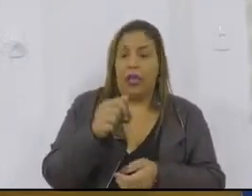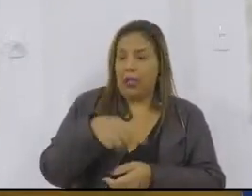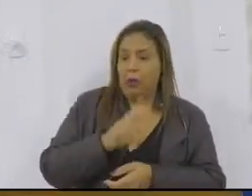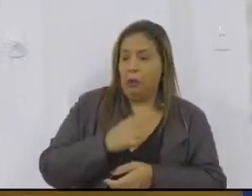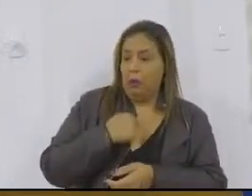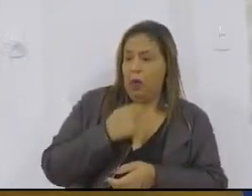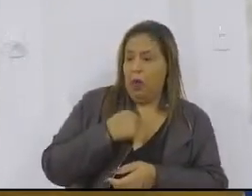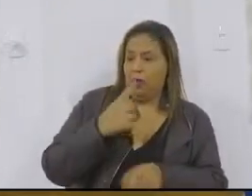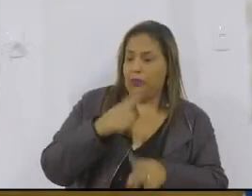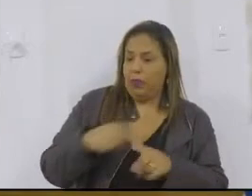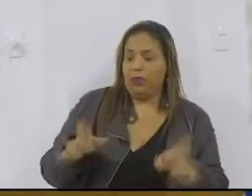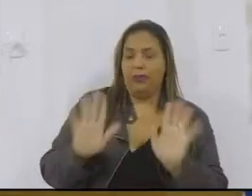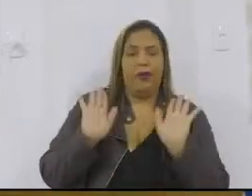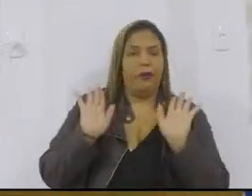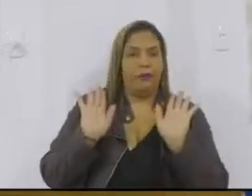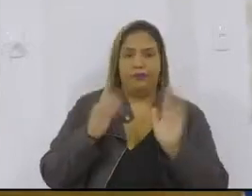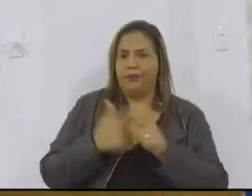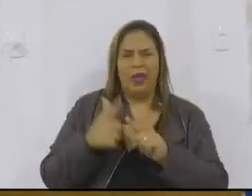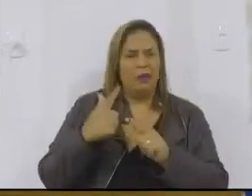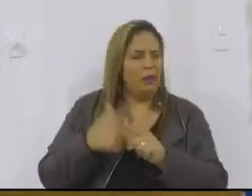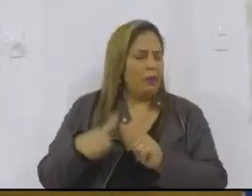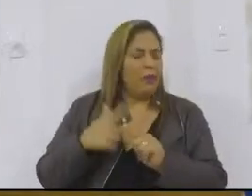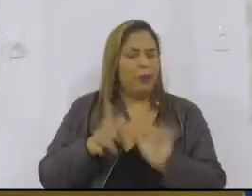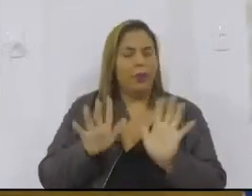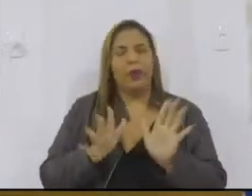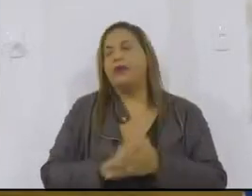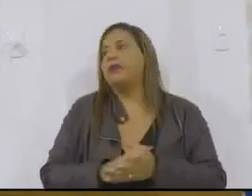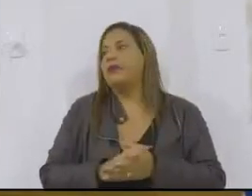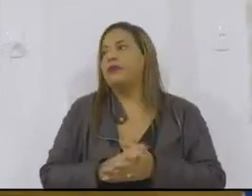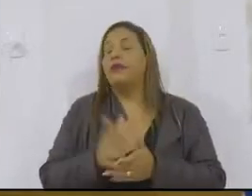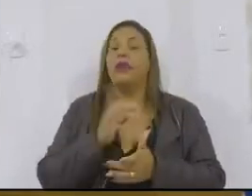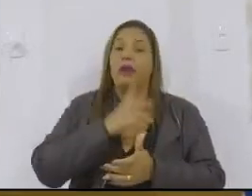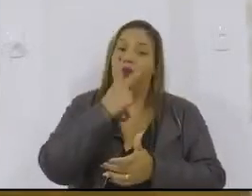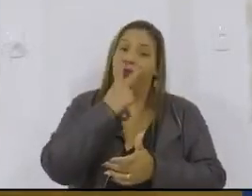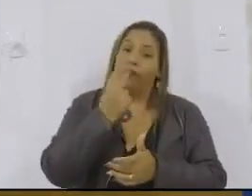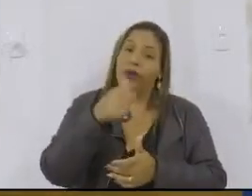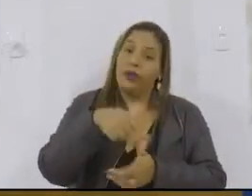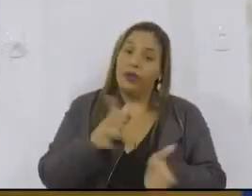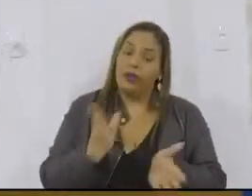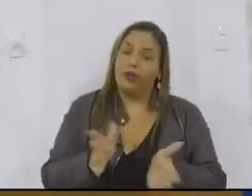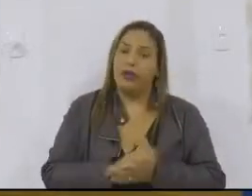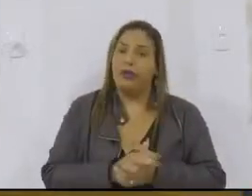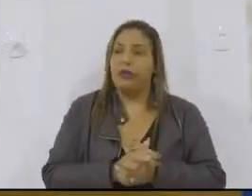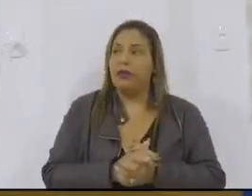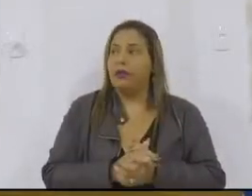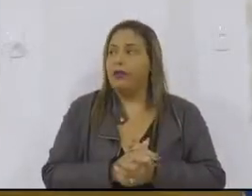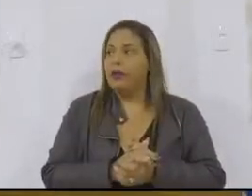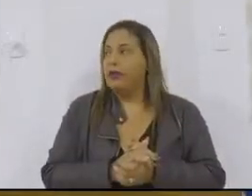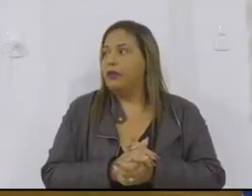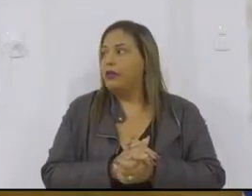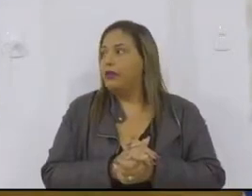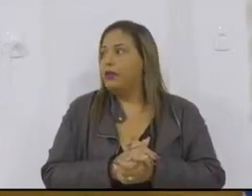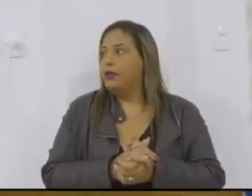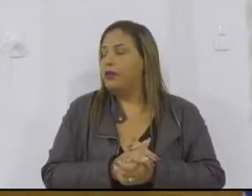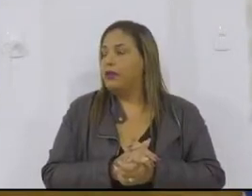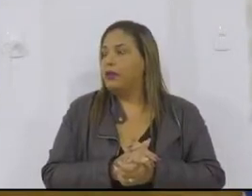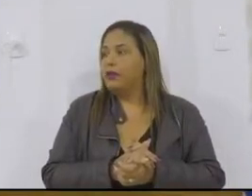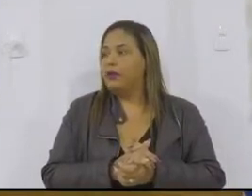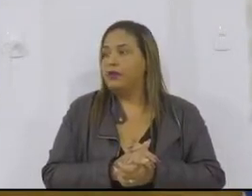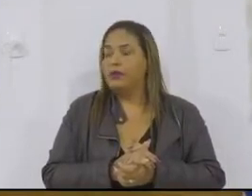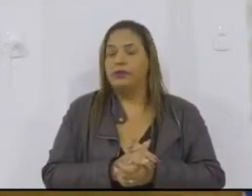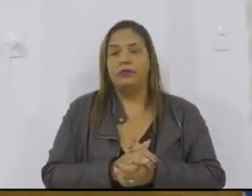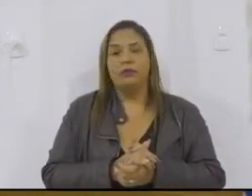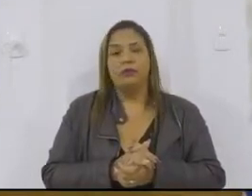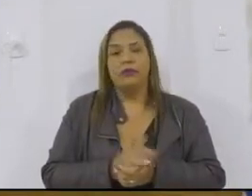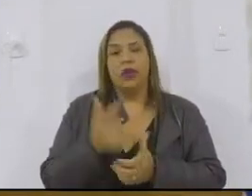Enfim, botaram um outro tipo de transporte aqui, que é a van. Vou passar um minutinho, tá, meu presidente? Botaram outro